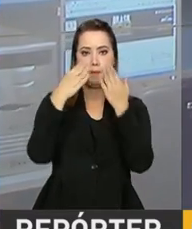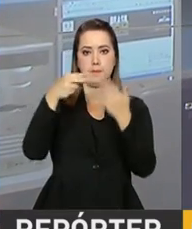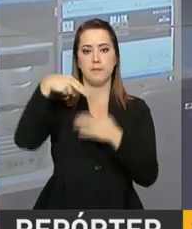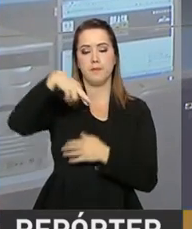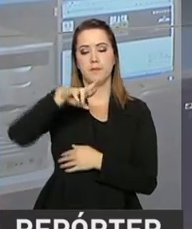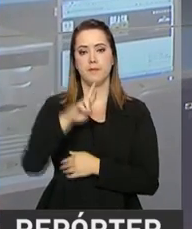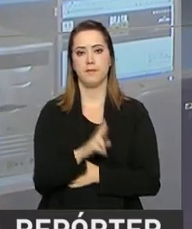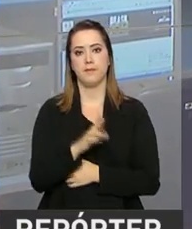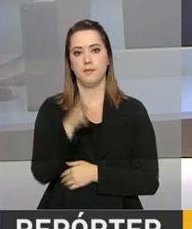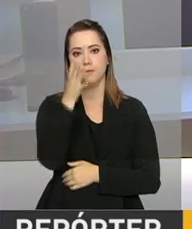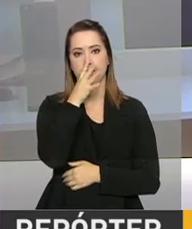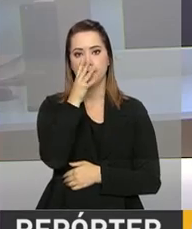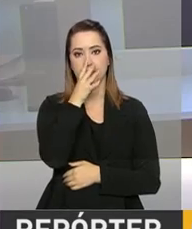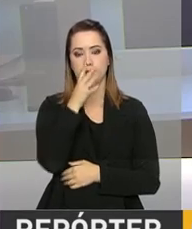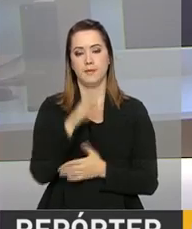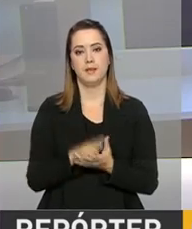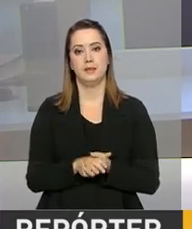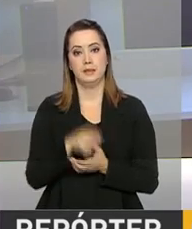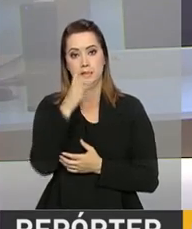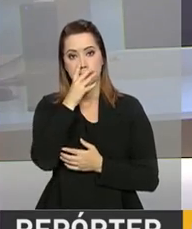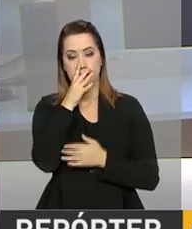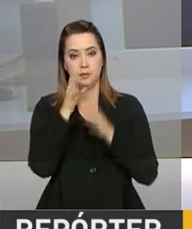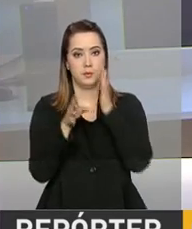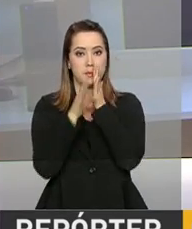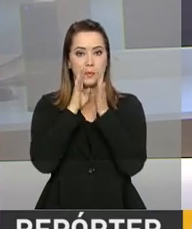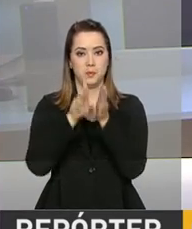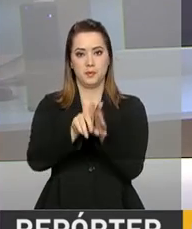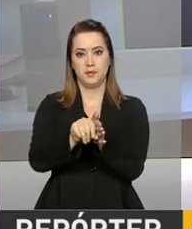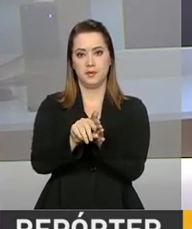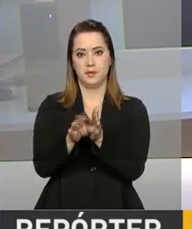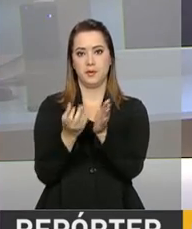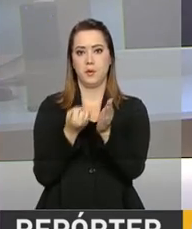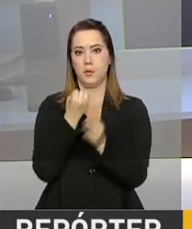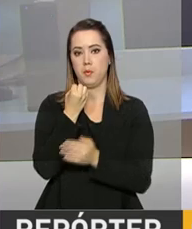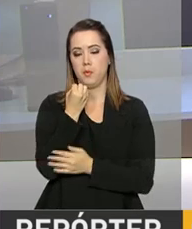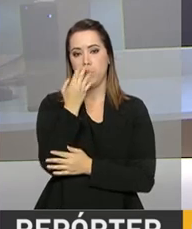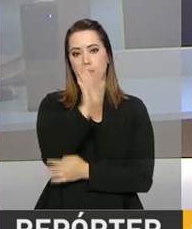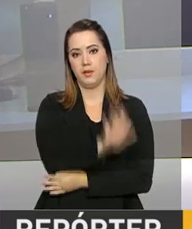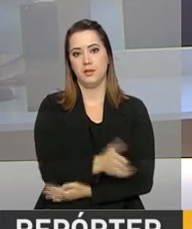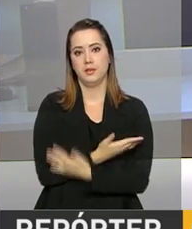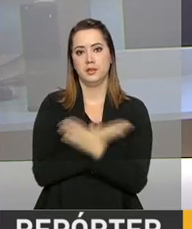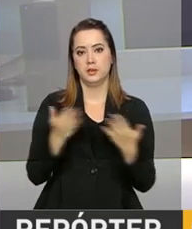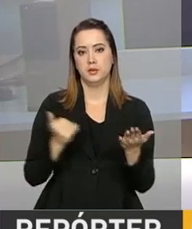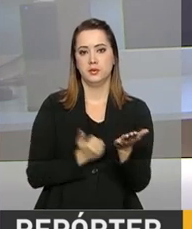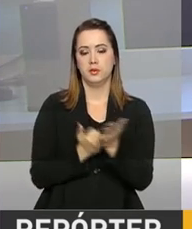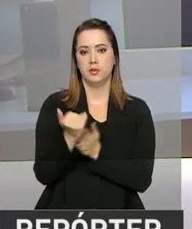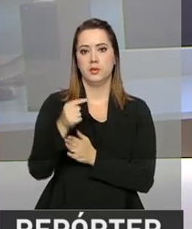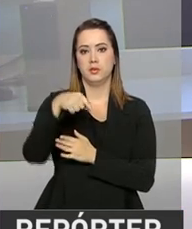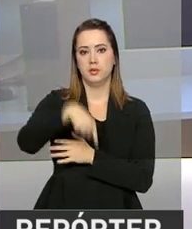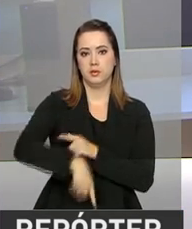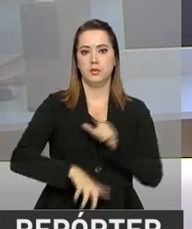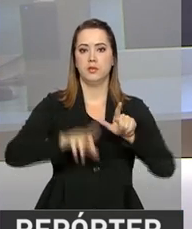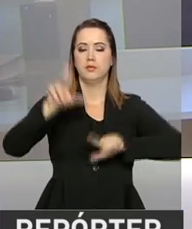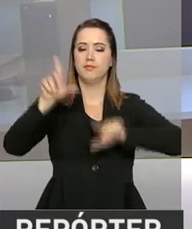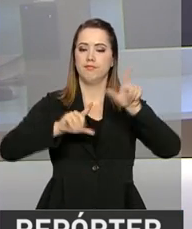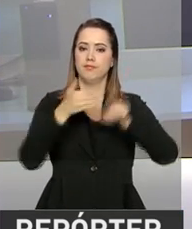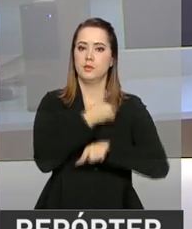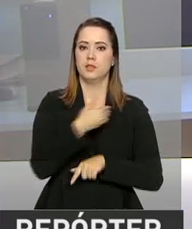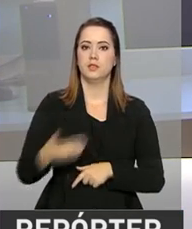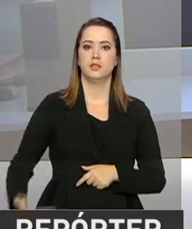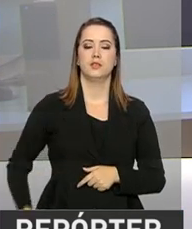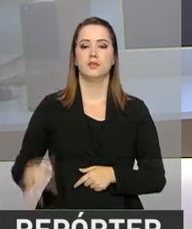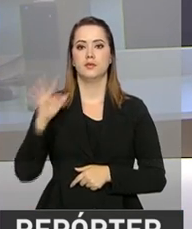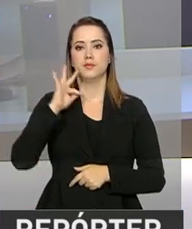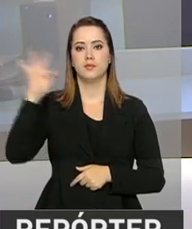repórter NBR acompanhe também as novidades em nossas redes sociais Uma boa tarde para você e continue com a gente na NBR